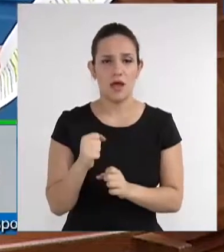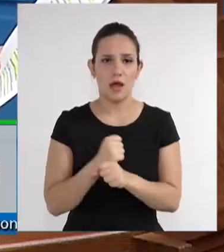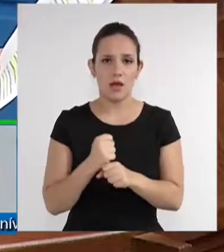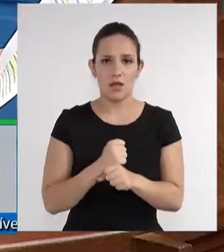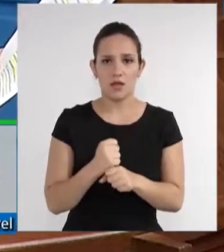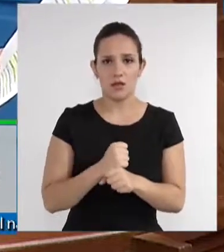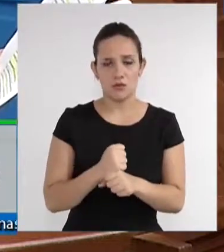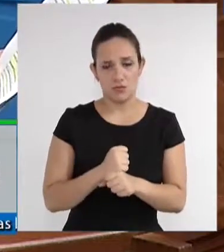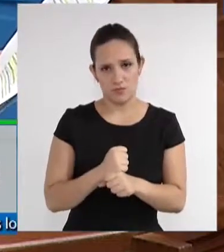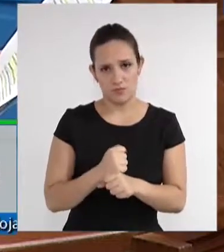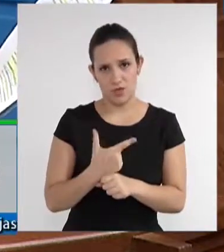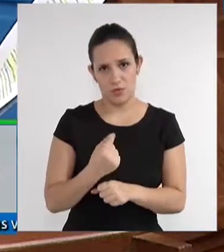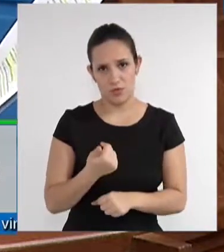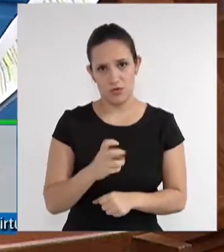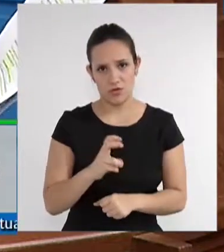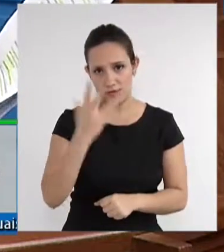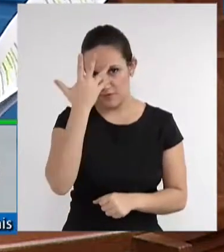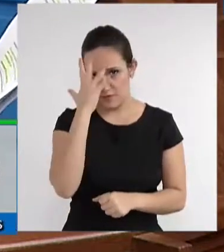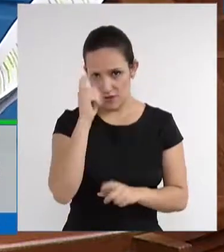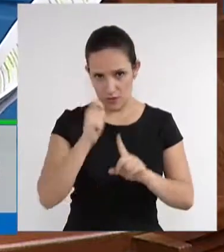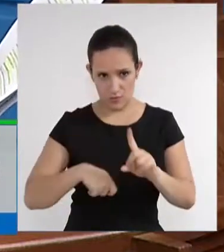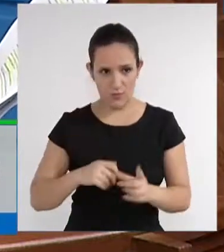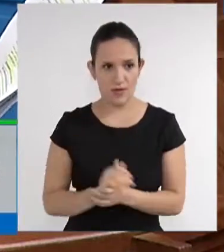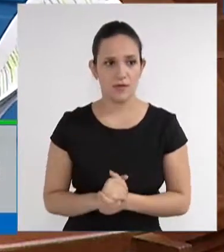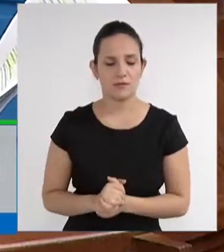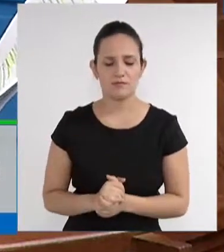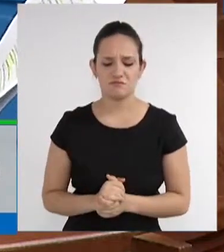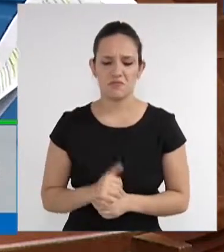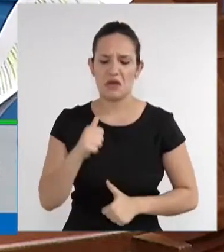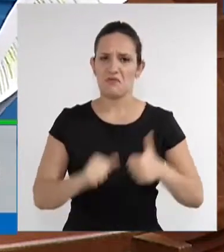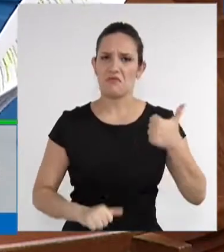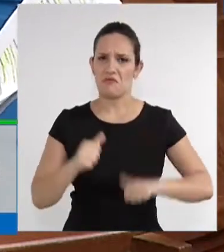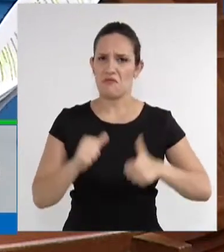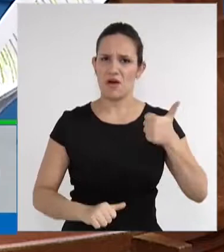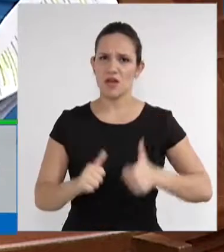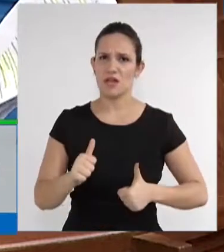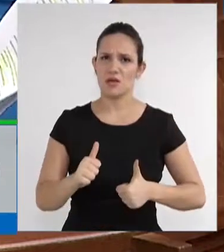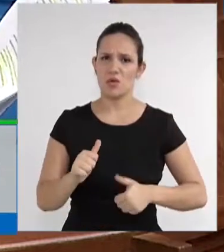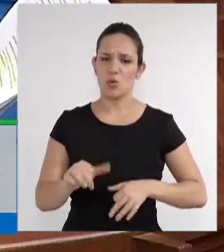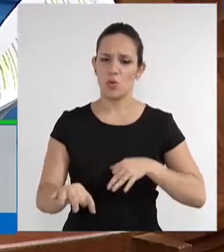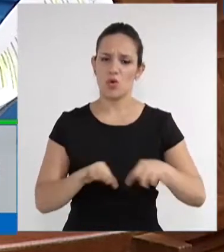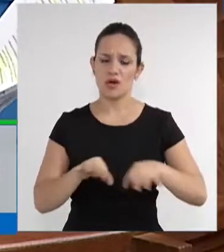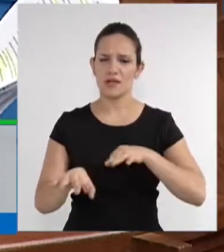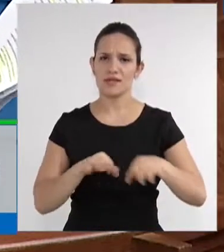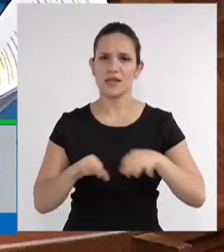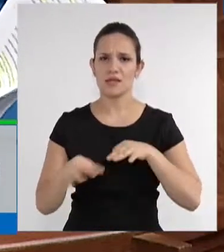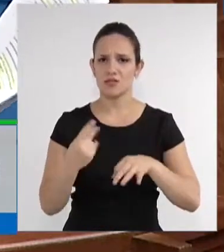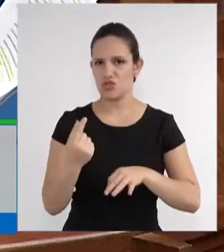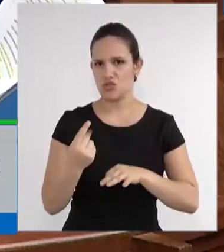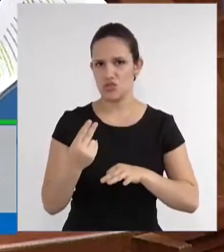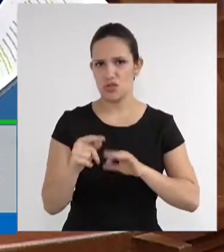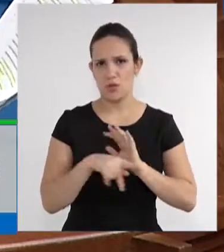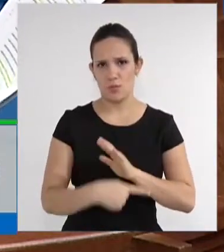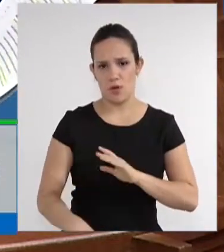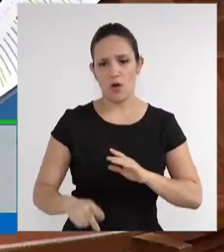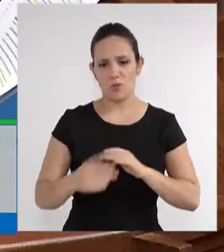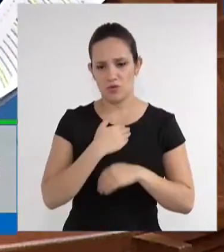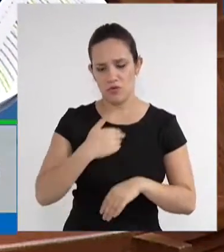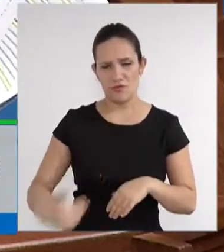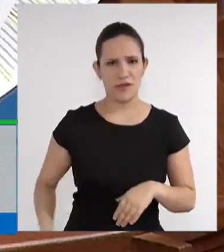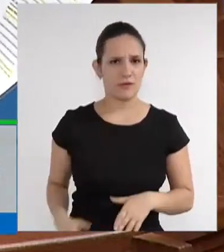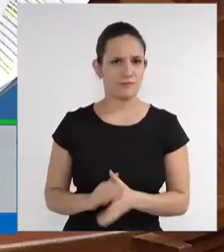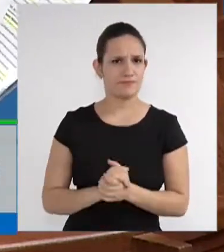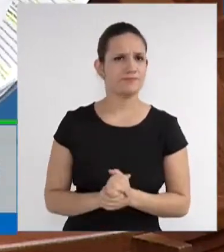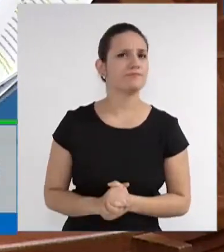2015. Ele analisou a administração pública federal e chegou à conclusão de que o custo